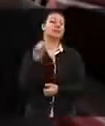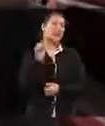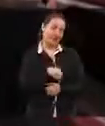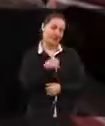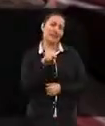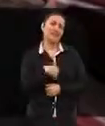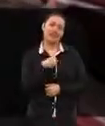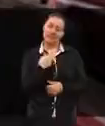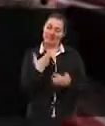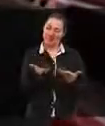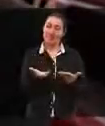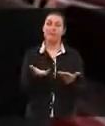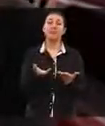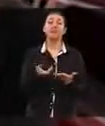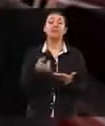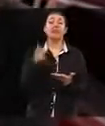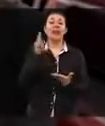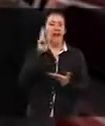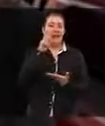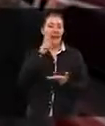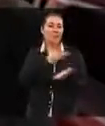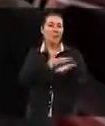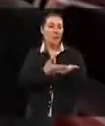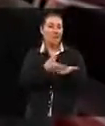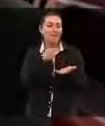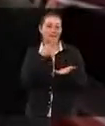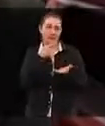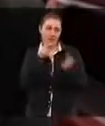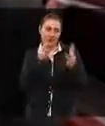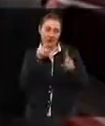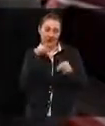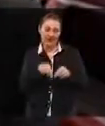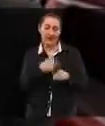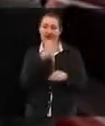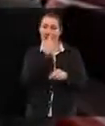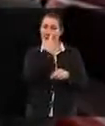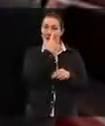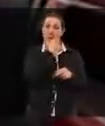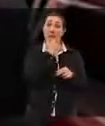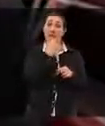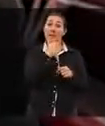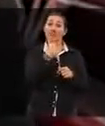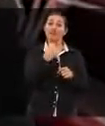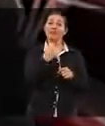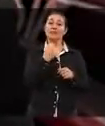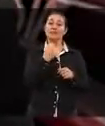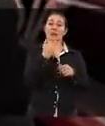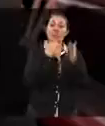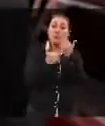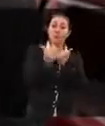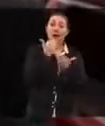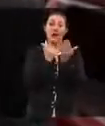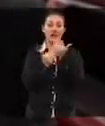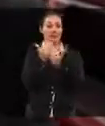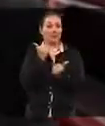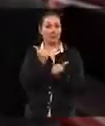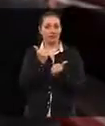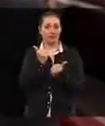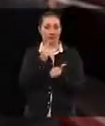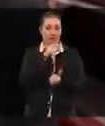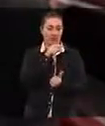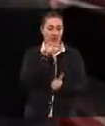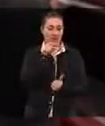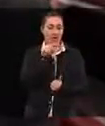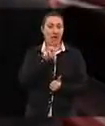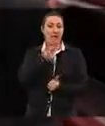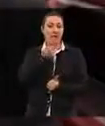então assim, é o que a gente estava falando bem no comecinho do programa, né, Gisele? Nós precisamos nos alimentar. Não simplesmente,